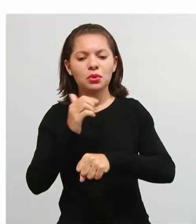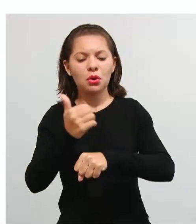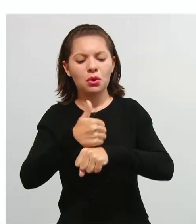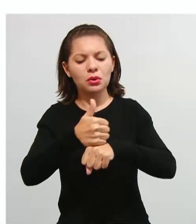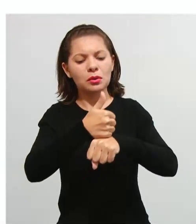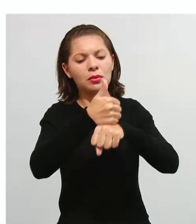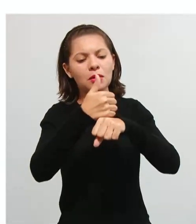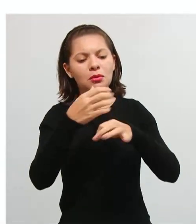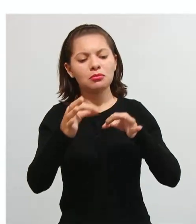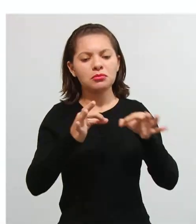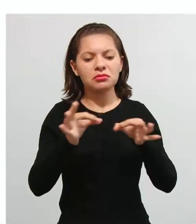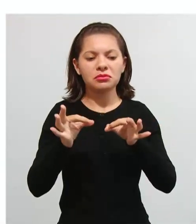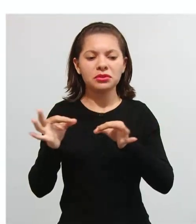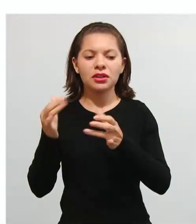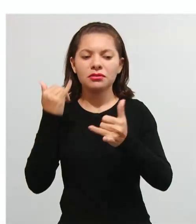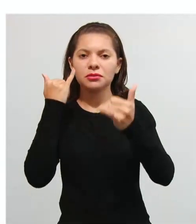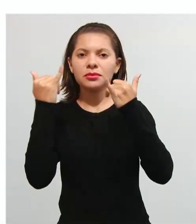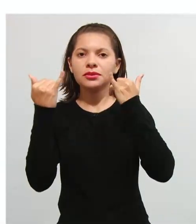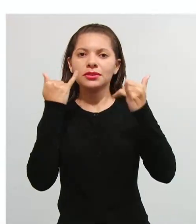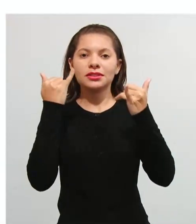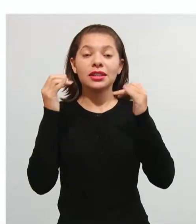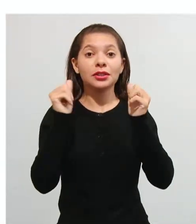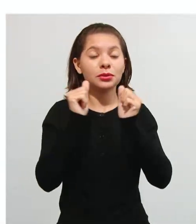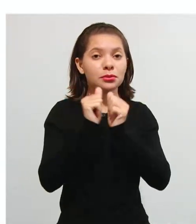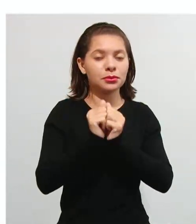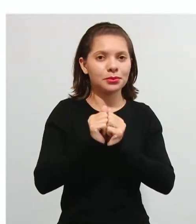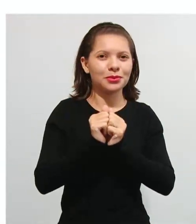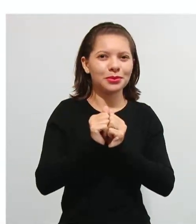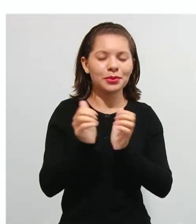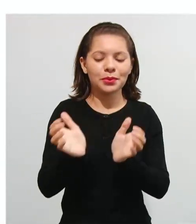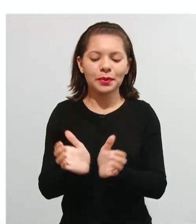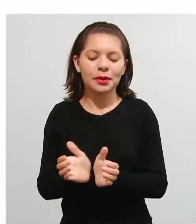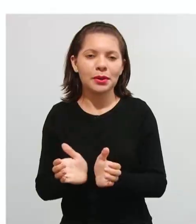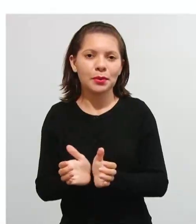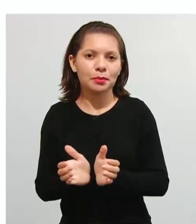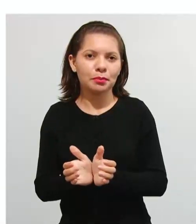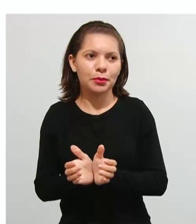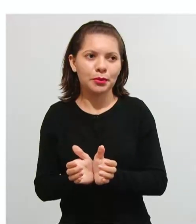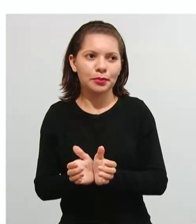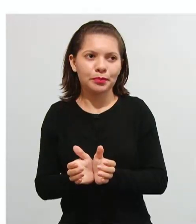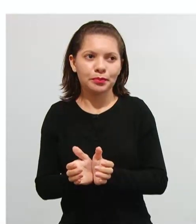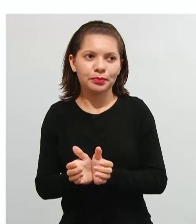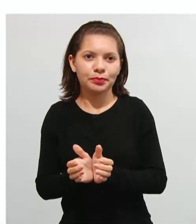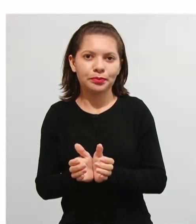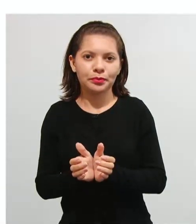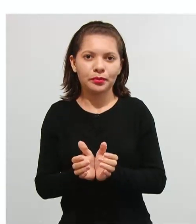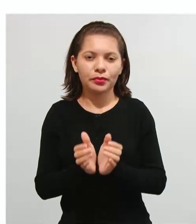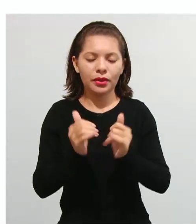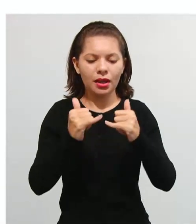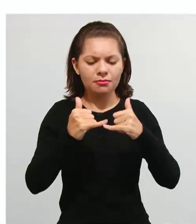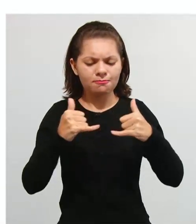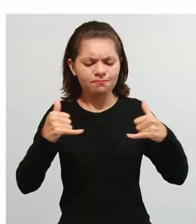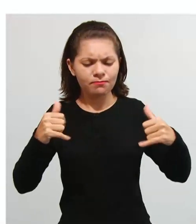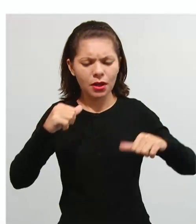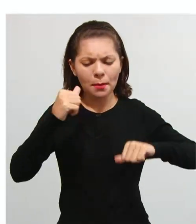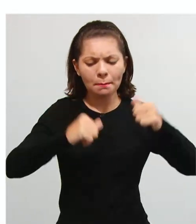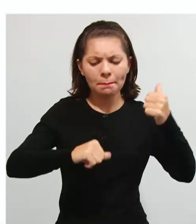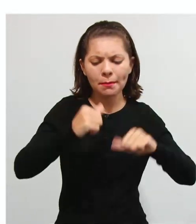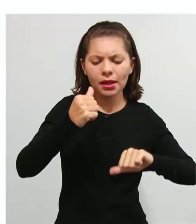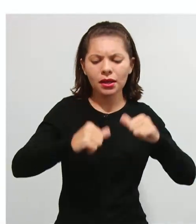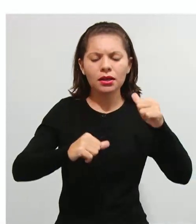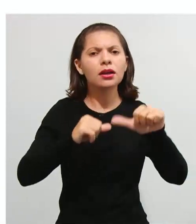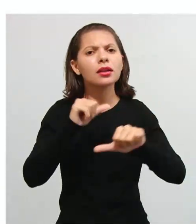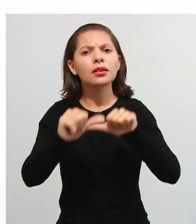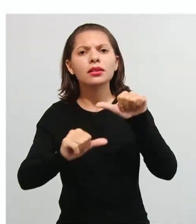essas informações, né? E junto com a sua equipe, traçar meios de